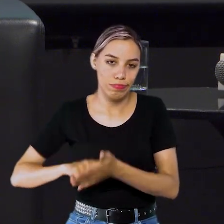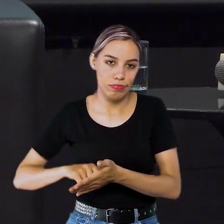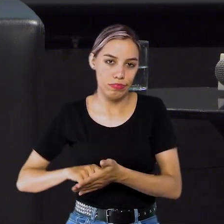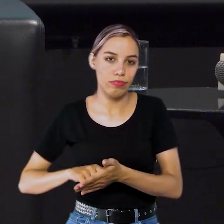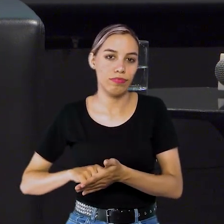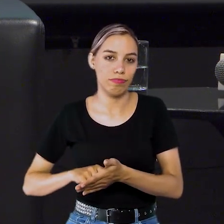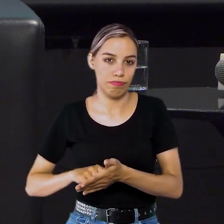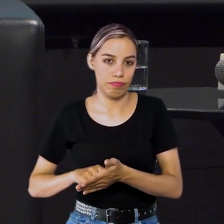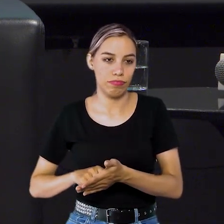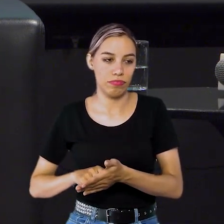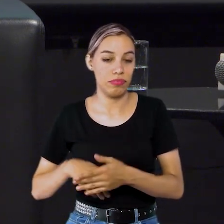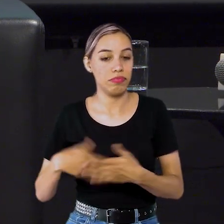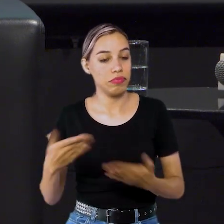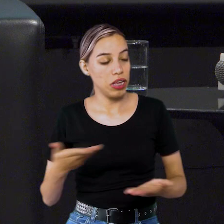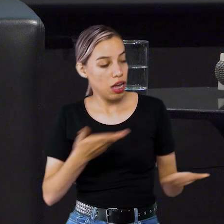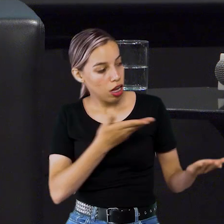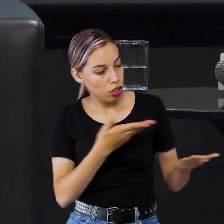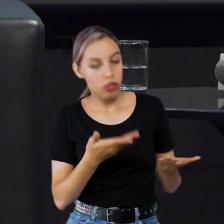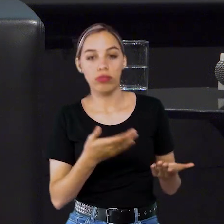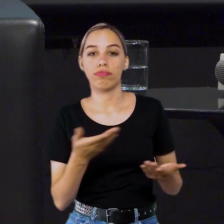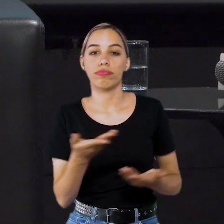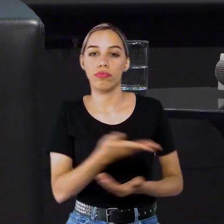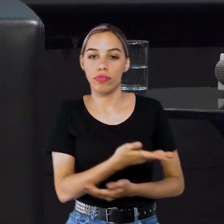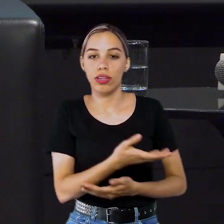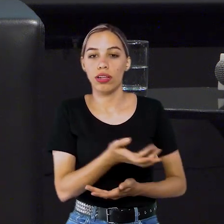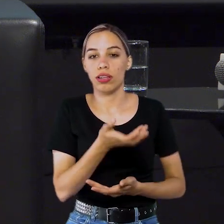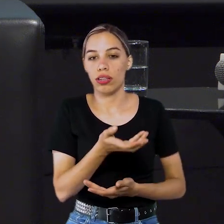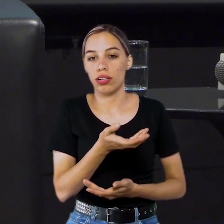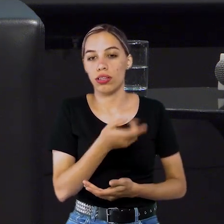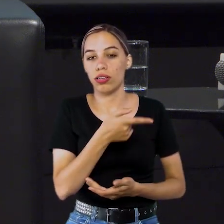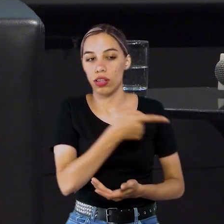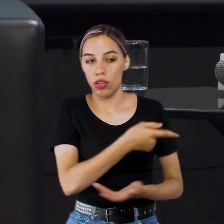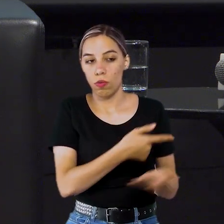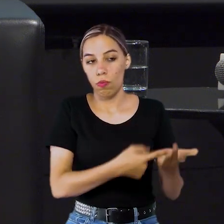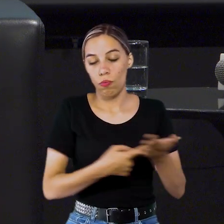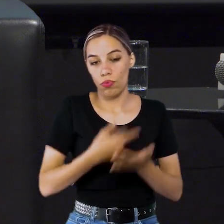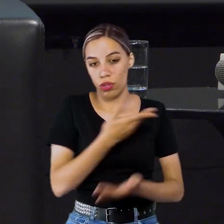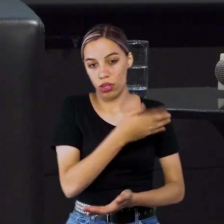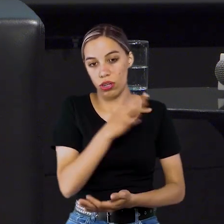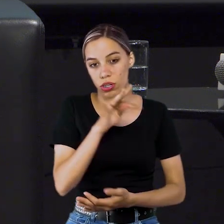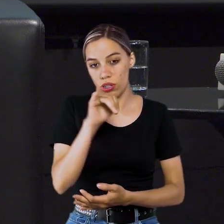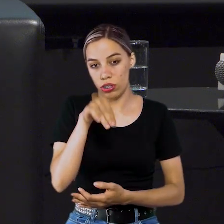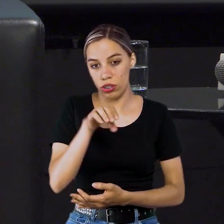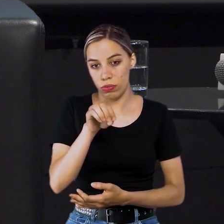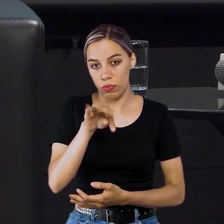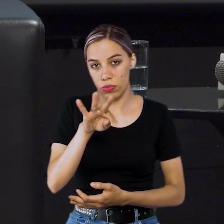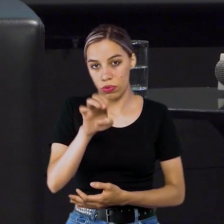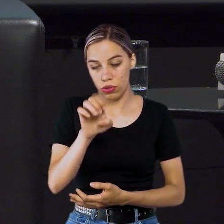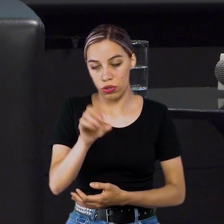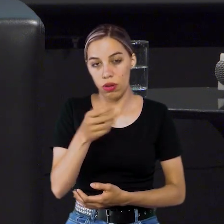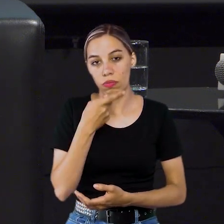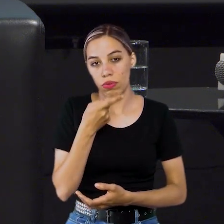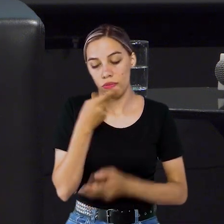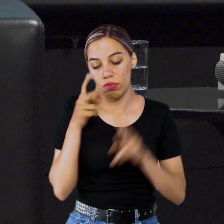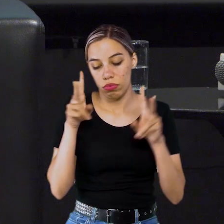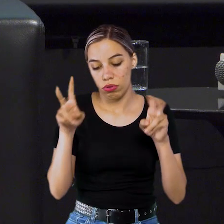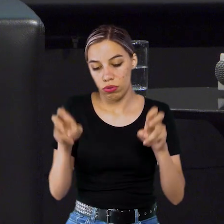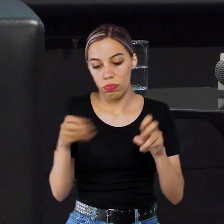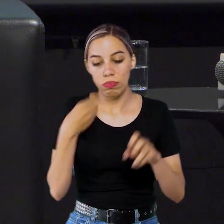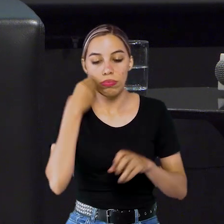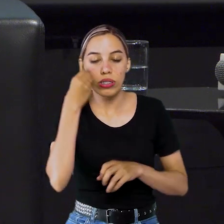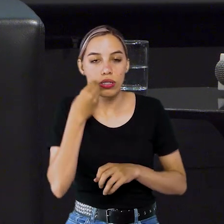fazendo, e aí eu convido ele a compartilhar um pouco, né, dessa experiência importante, não só para as